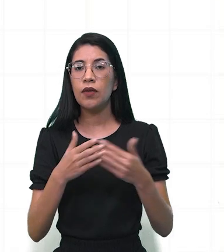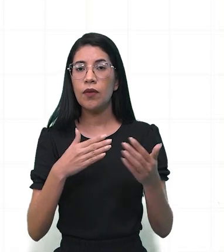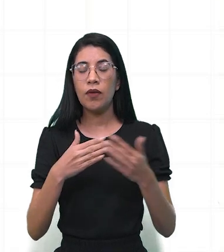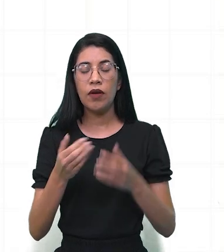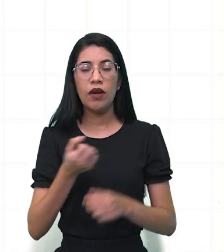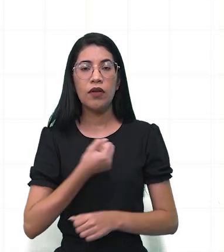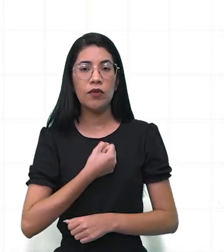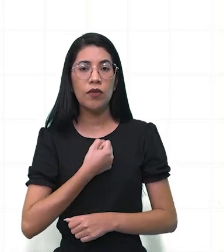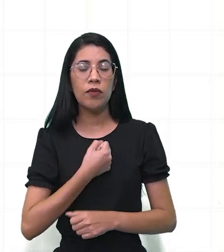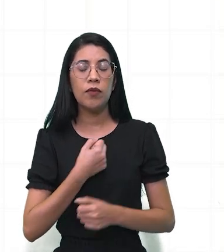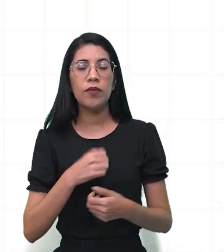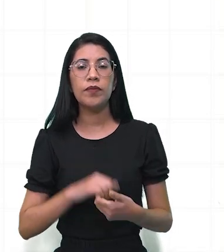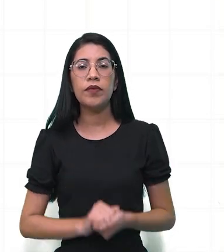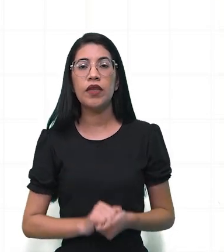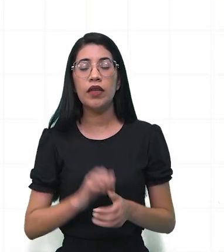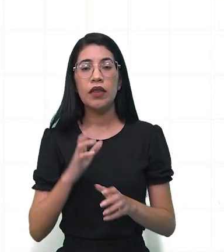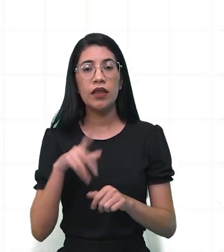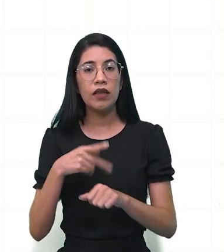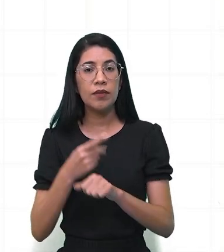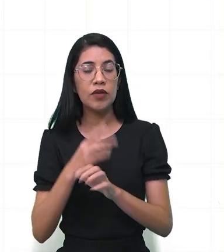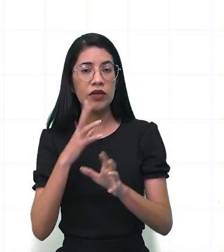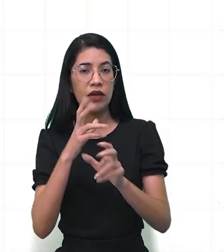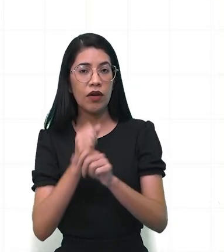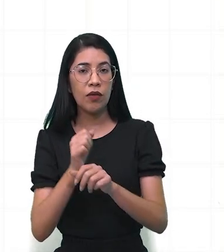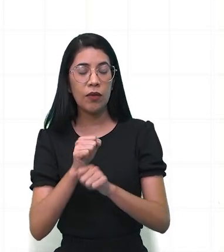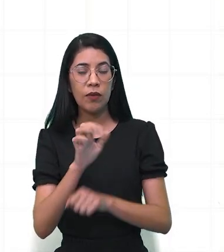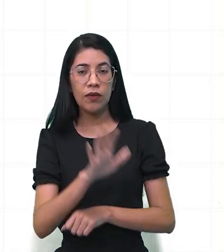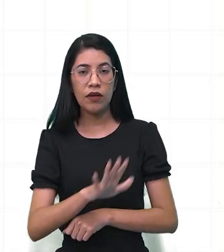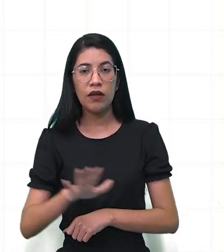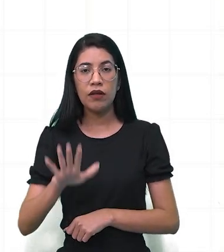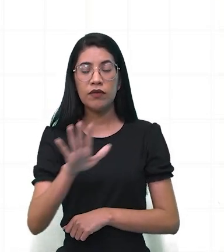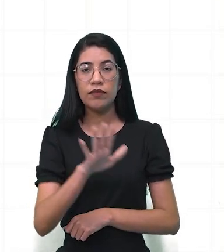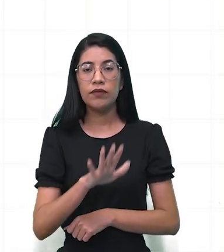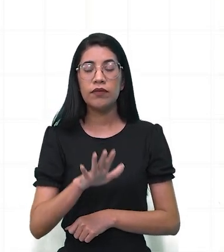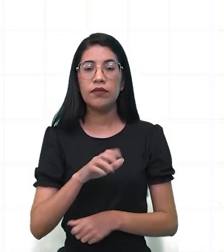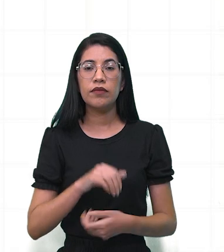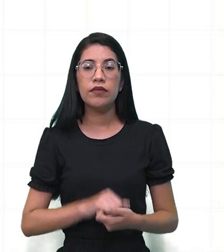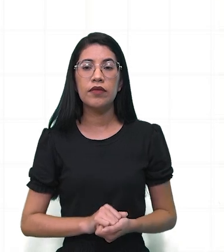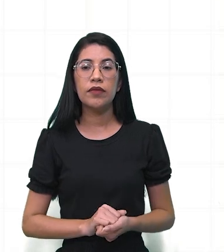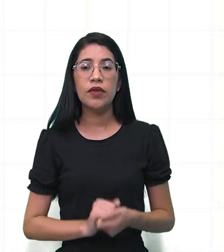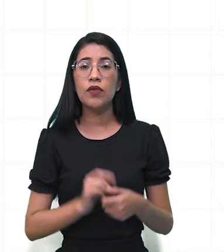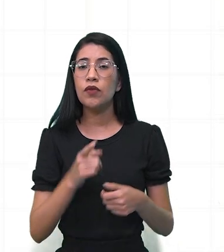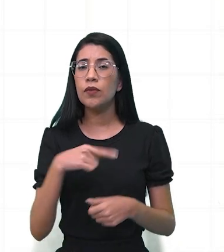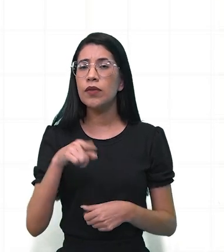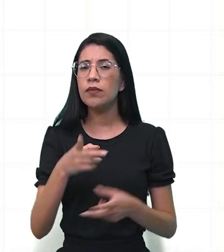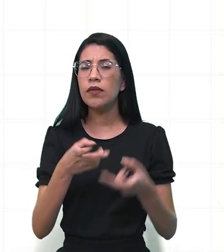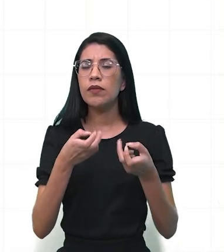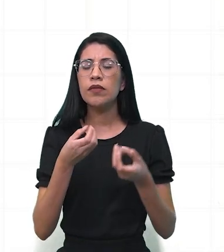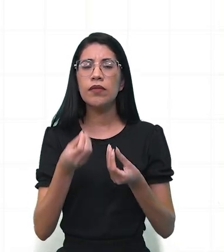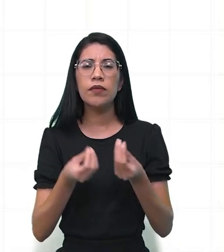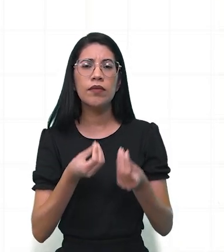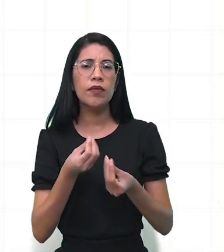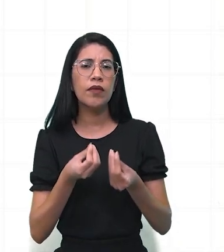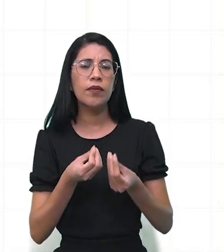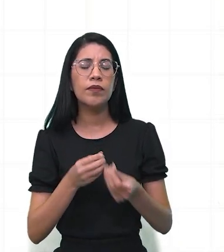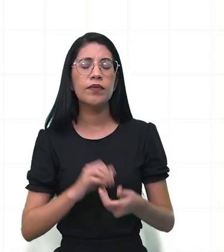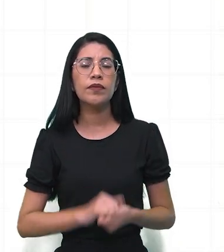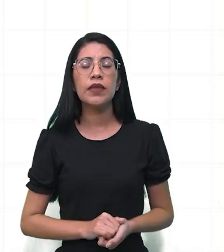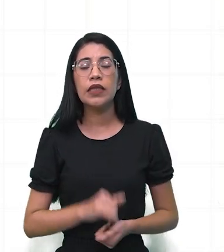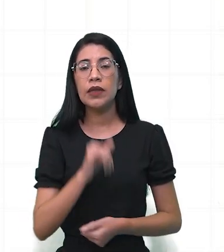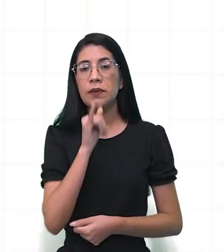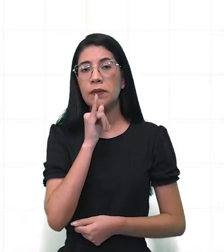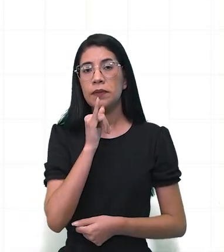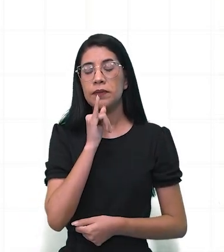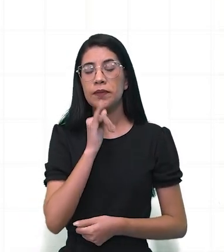quaisquer, inteiros positivos, e calcule a área. O que você percebe? Muito bem. Então vamos